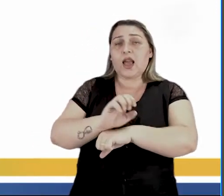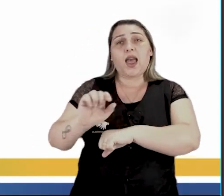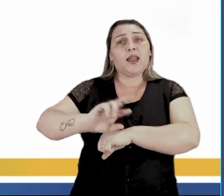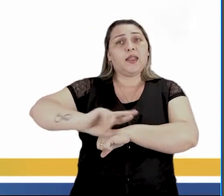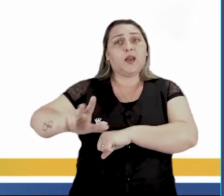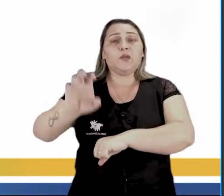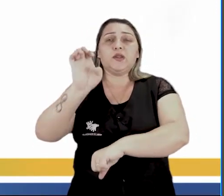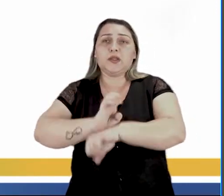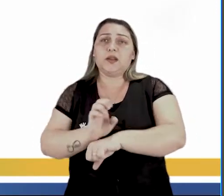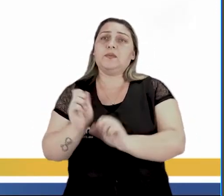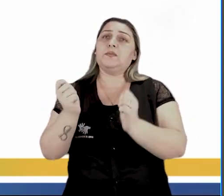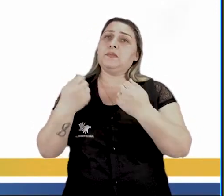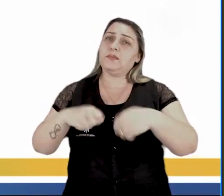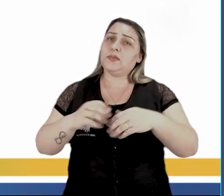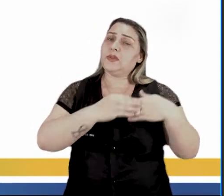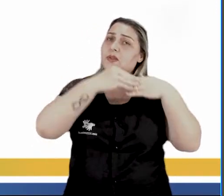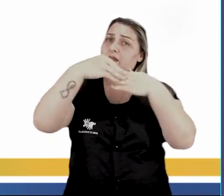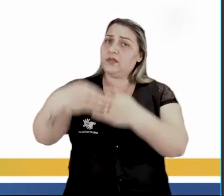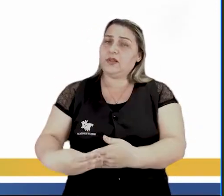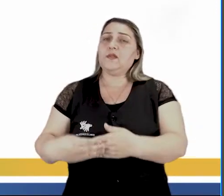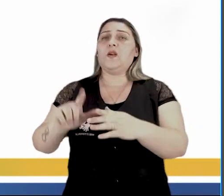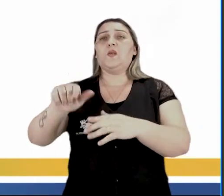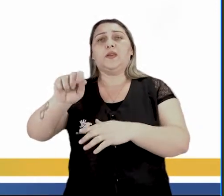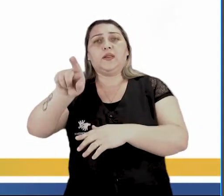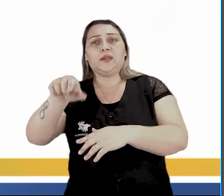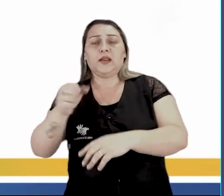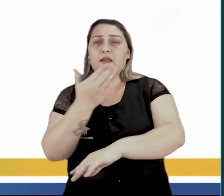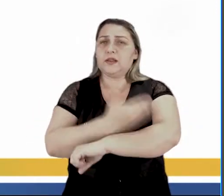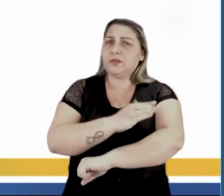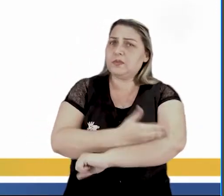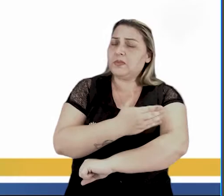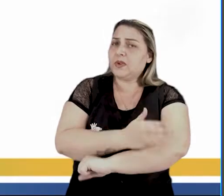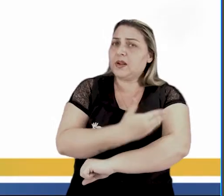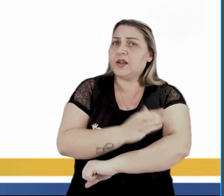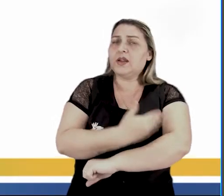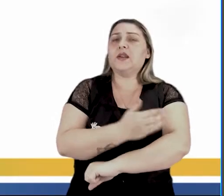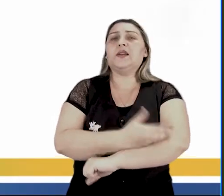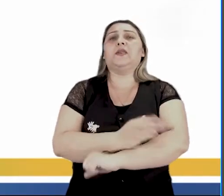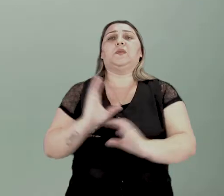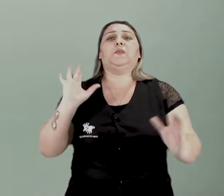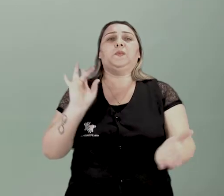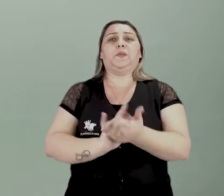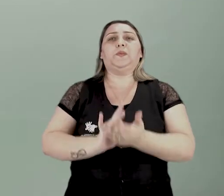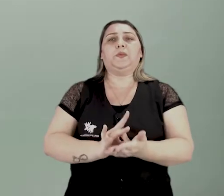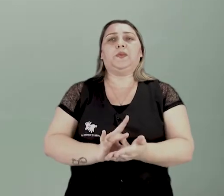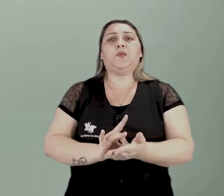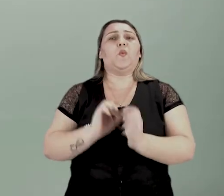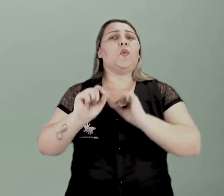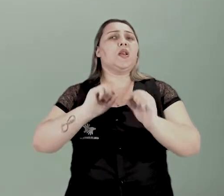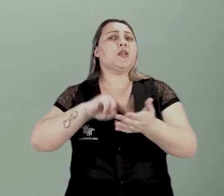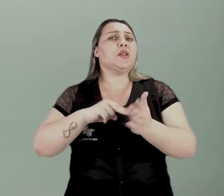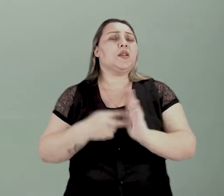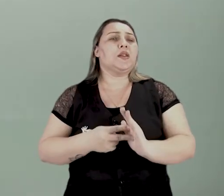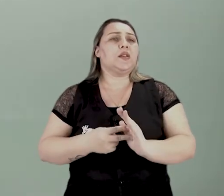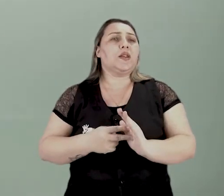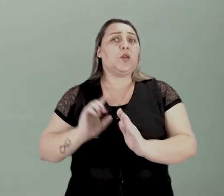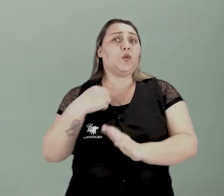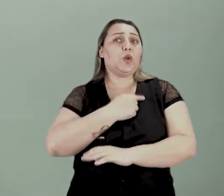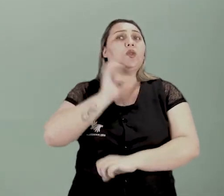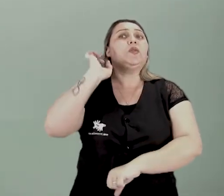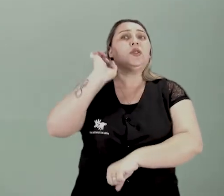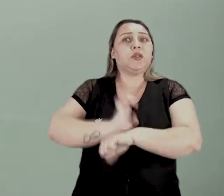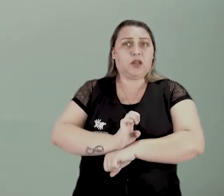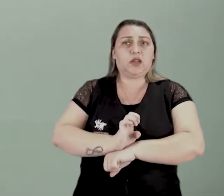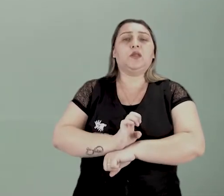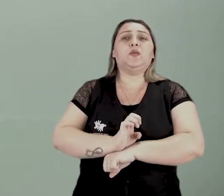dar execução e levar o lazer à prática por meio de providências concretas. Isso quer dizer que é dever do nosso